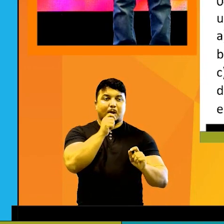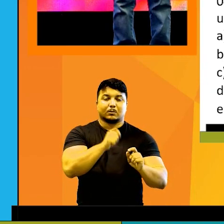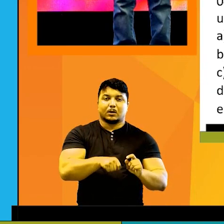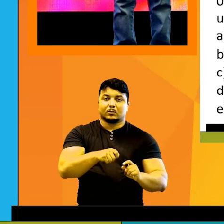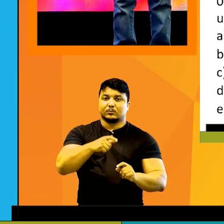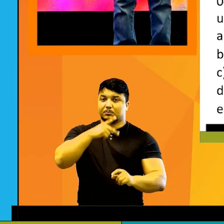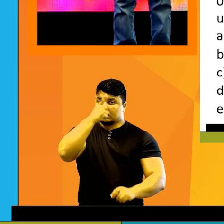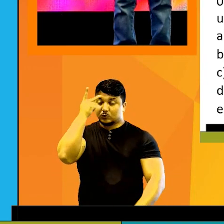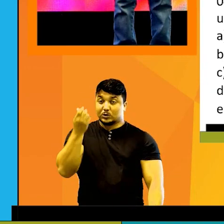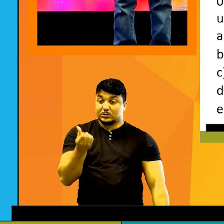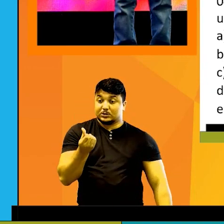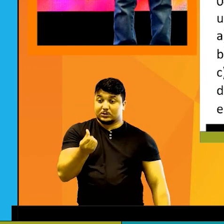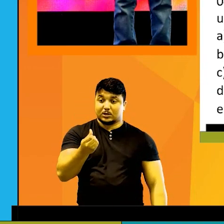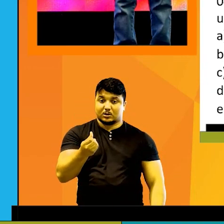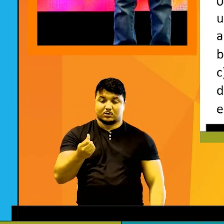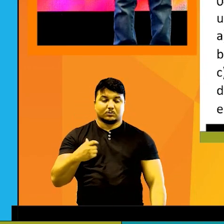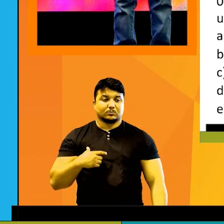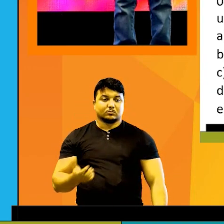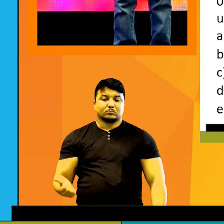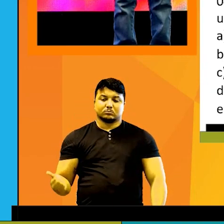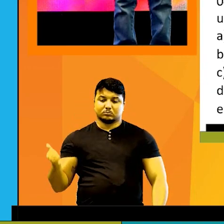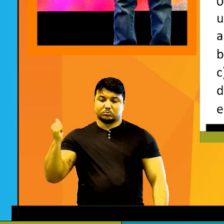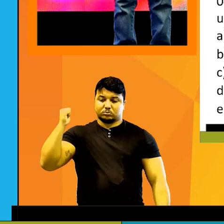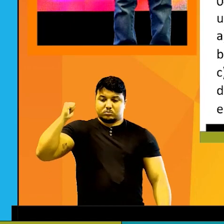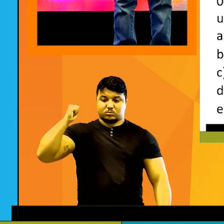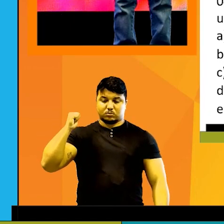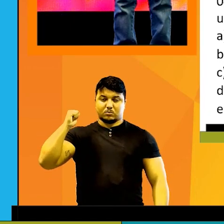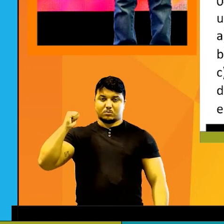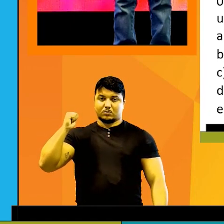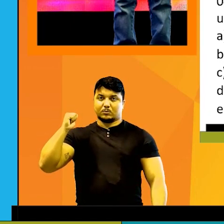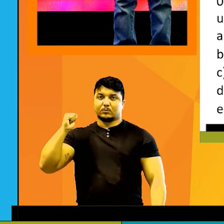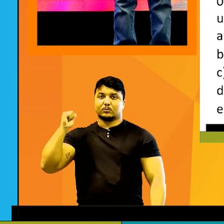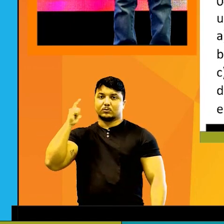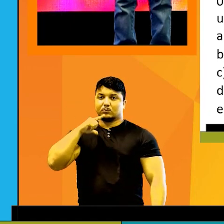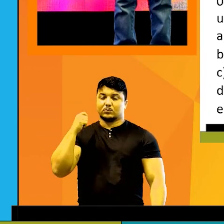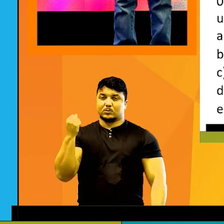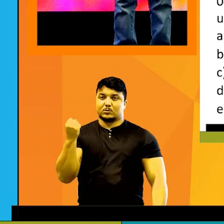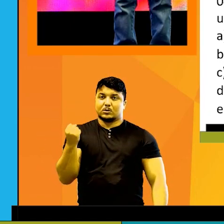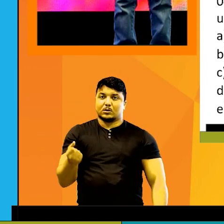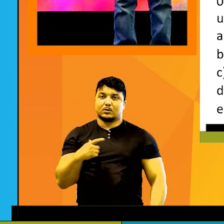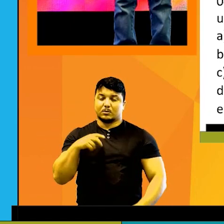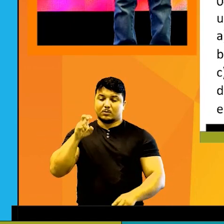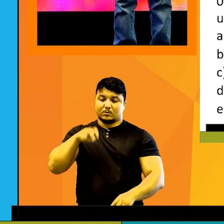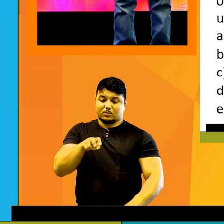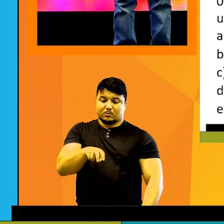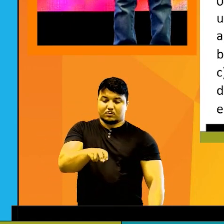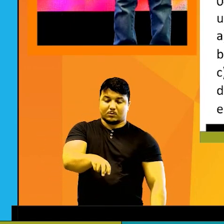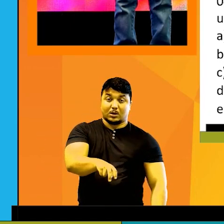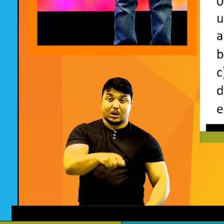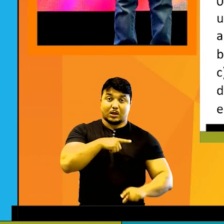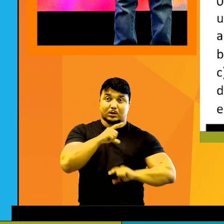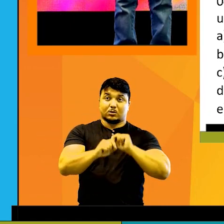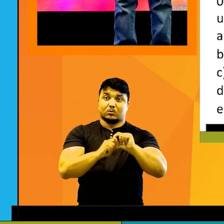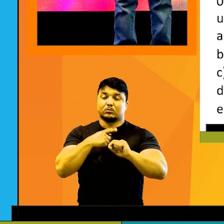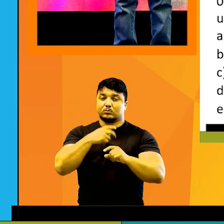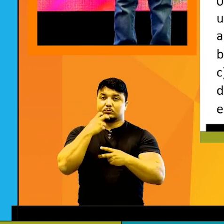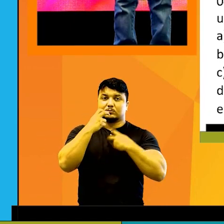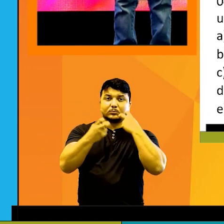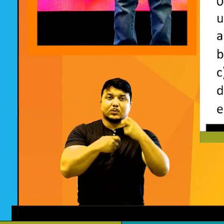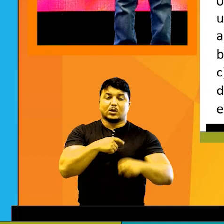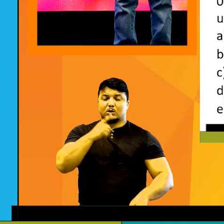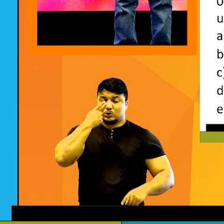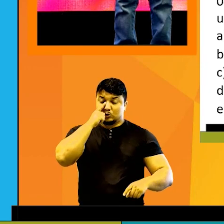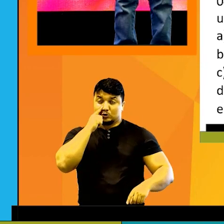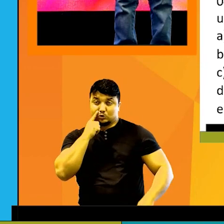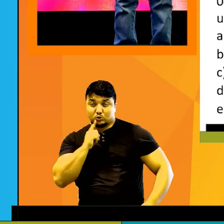6 pessoas que eu tomo da essa e o levantam e o descem curso pela escada. Não obstante os gritos, soluços